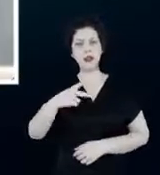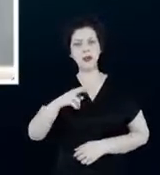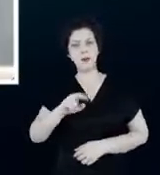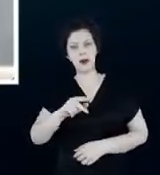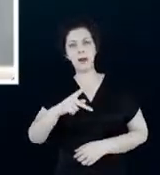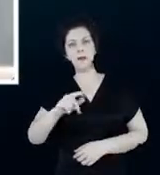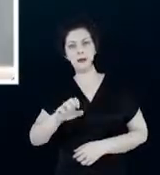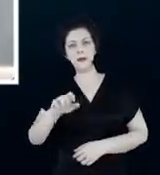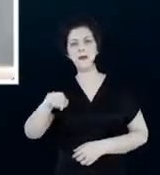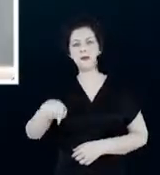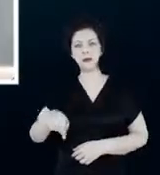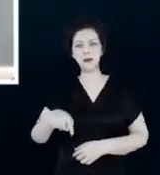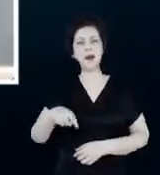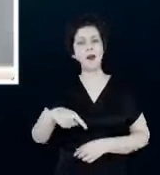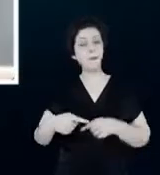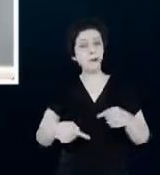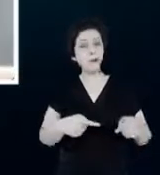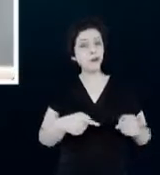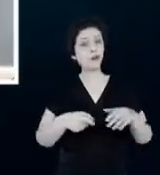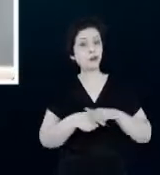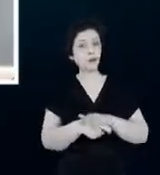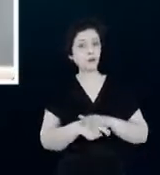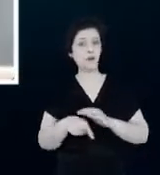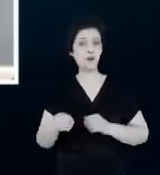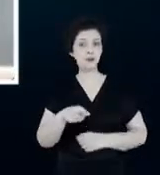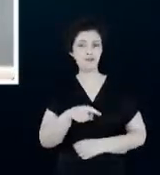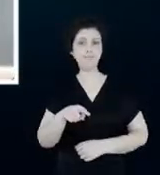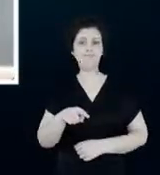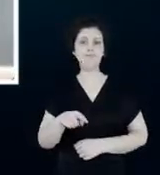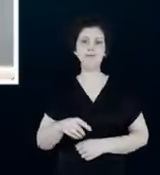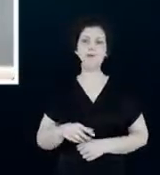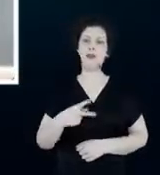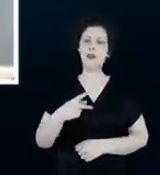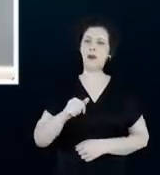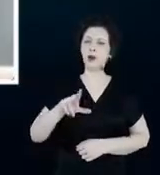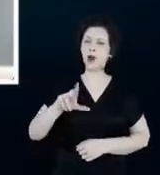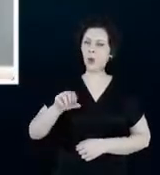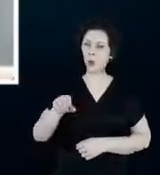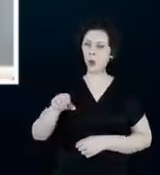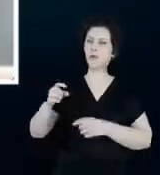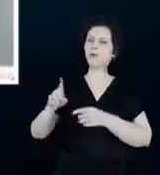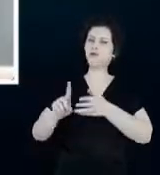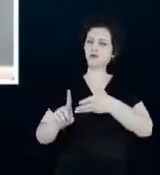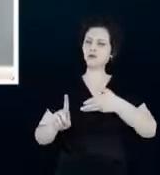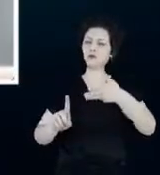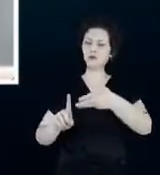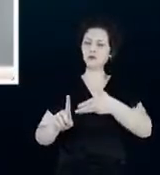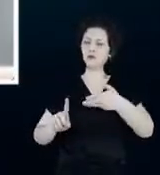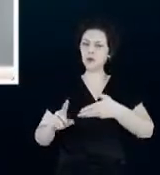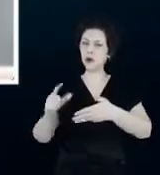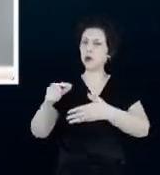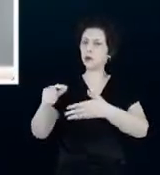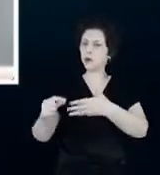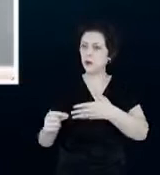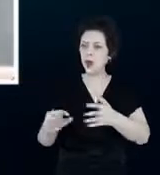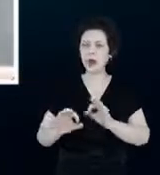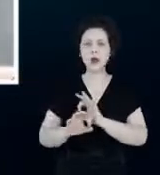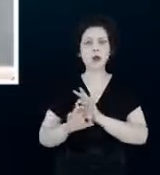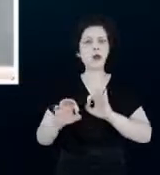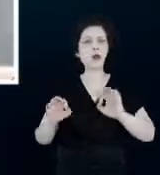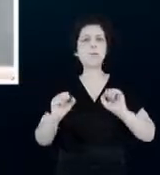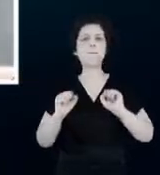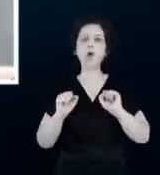alvo das políticas de investimento. Acho que o Paulo, ele também levantou aí diversos aspectos que podem ser,